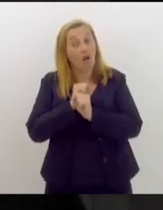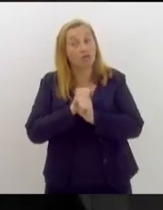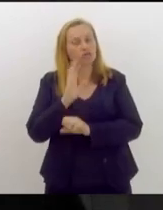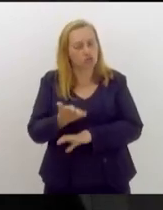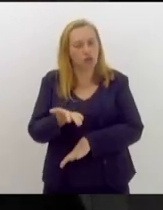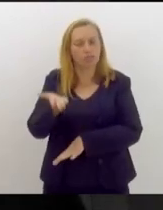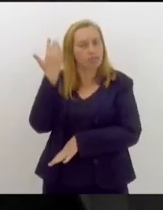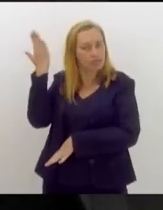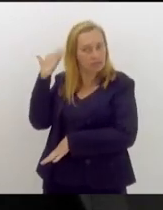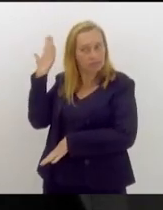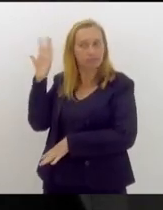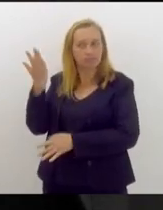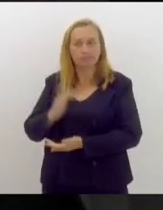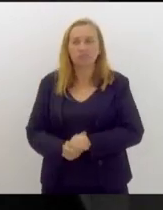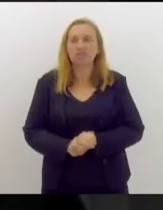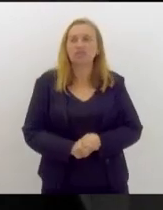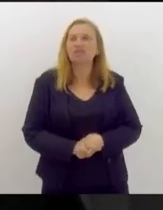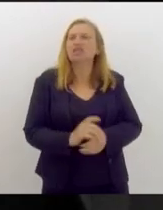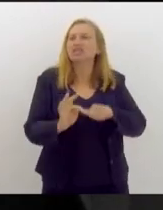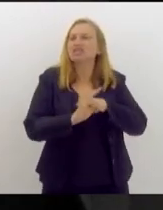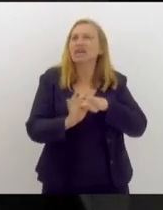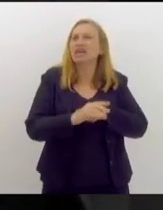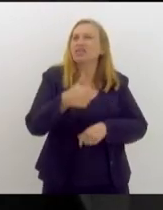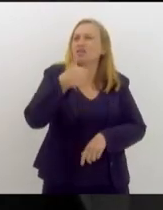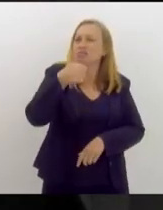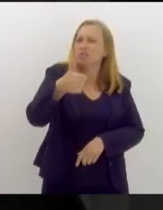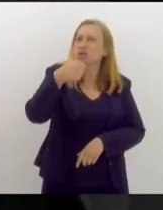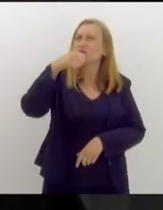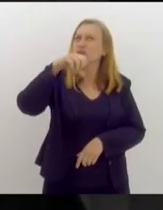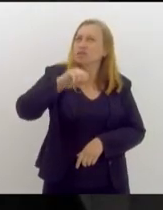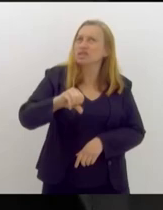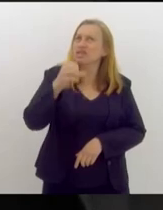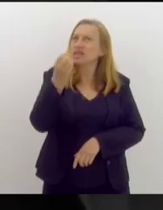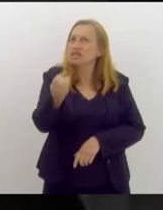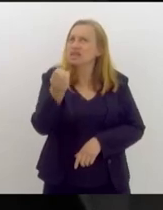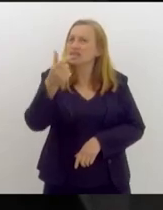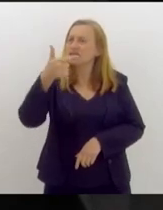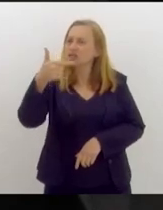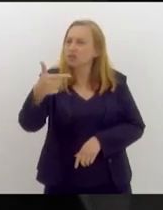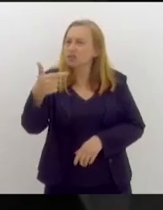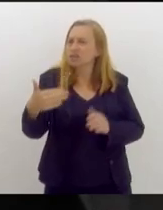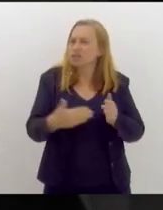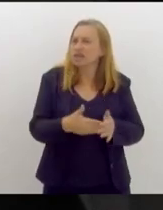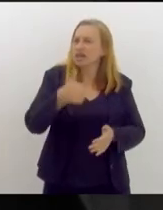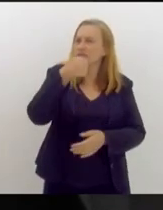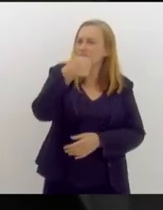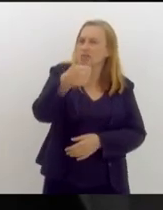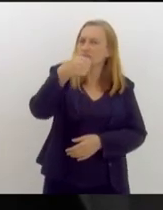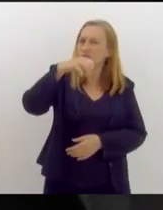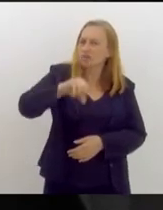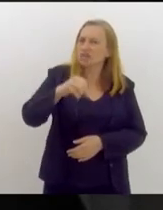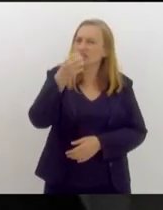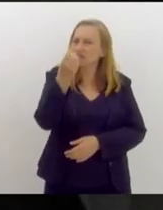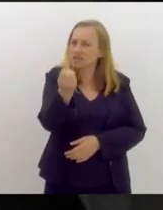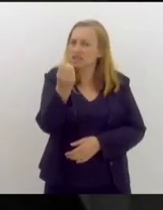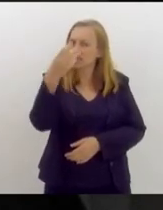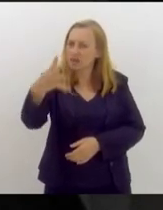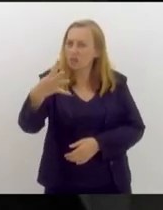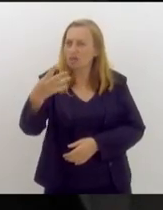esse curso técnico foi em 1962 a 1964 três anos